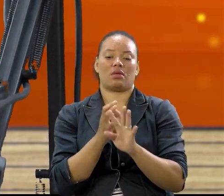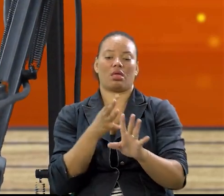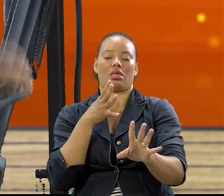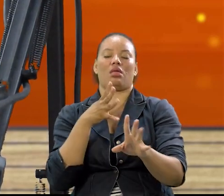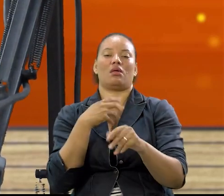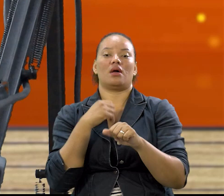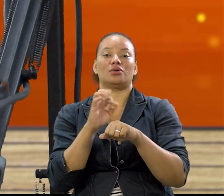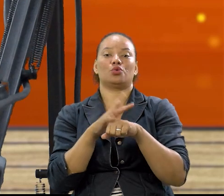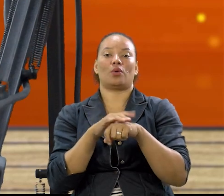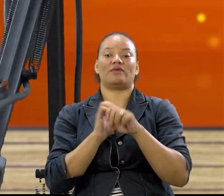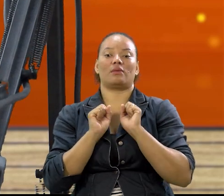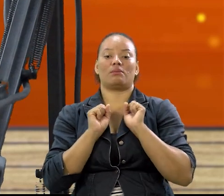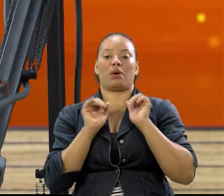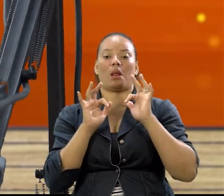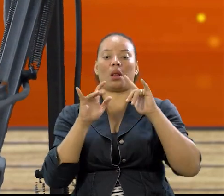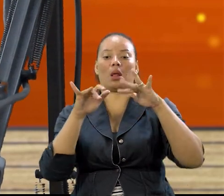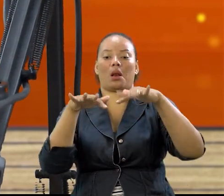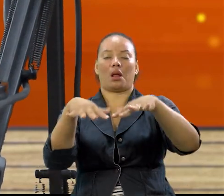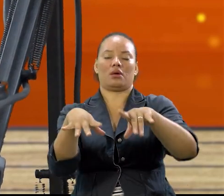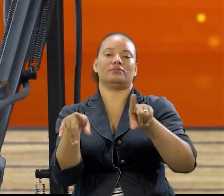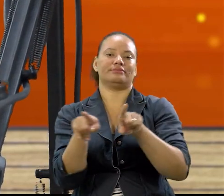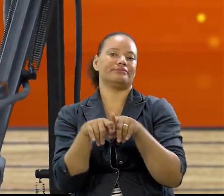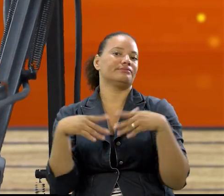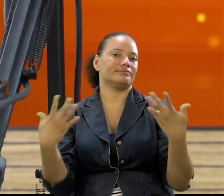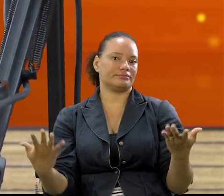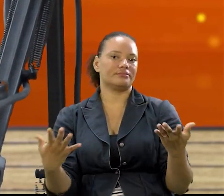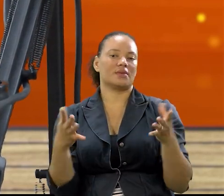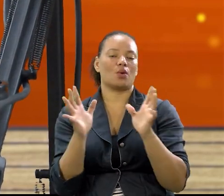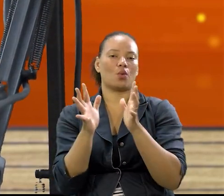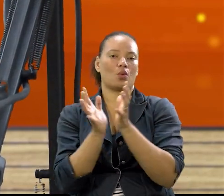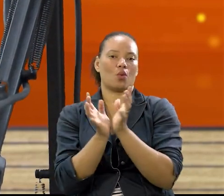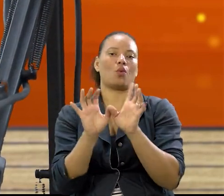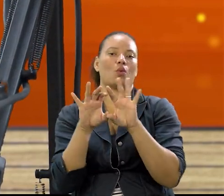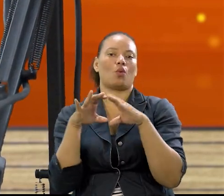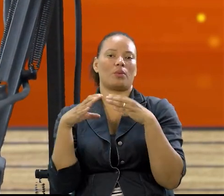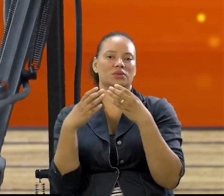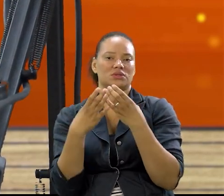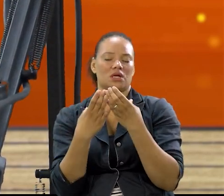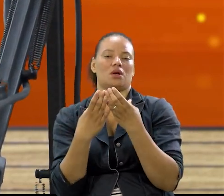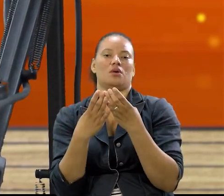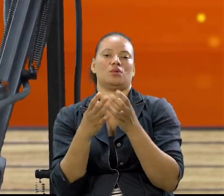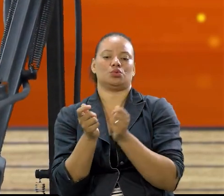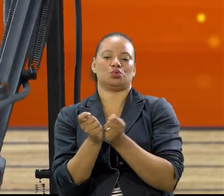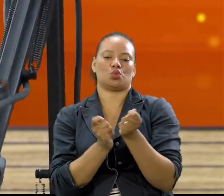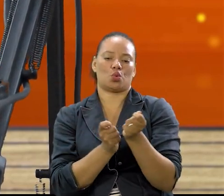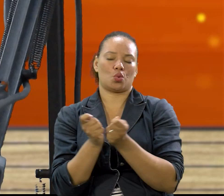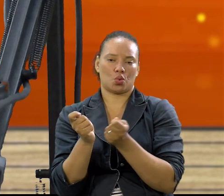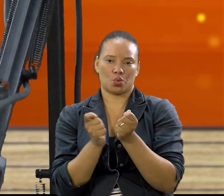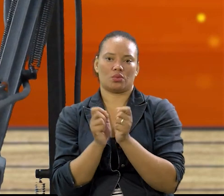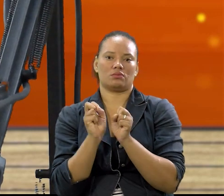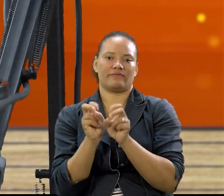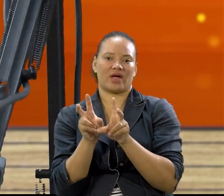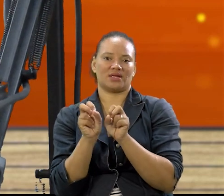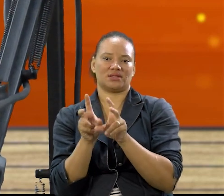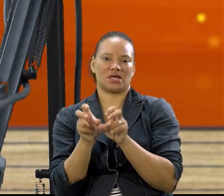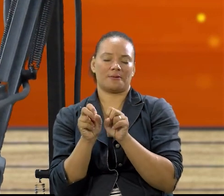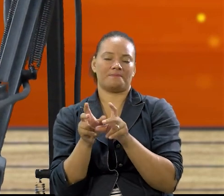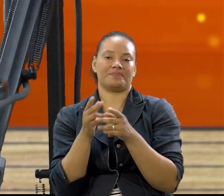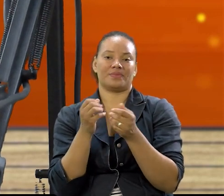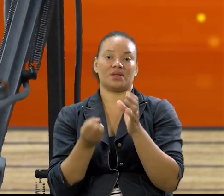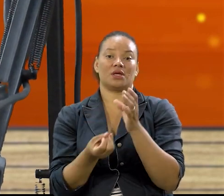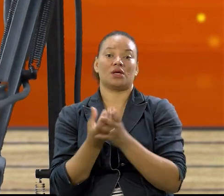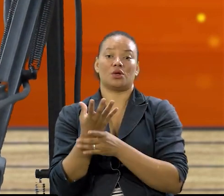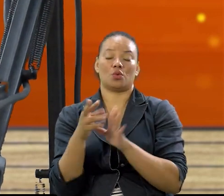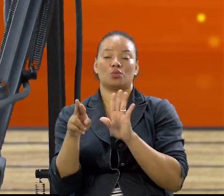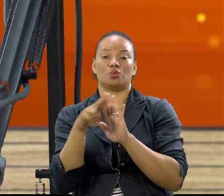outras doenças então baseado nisso a a comissão de controle de infecção hospitalar eh criou